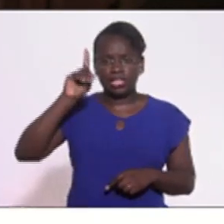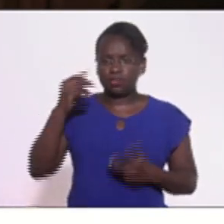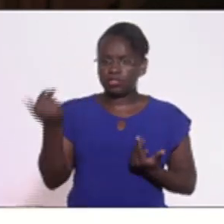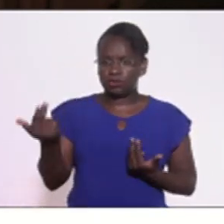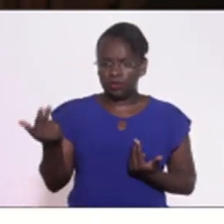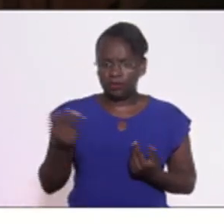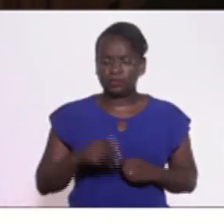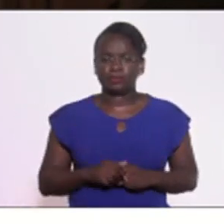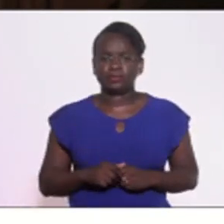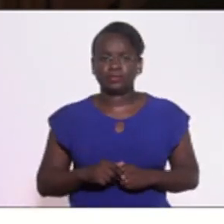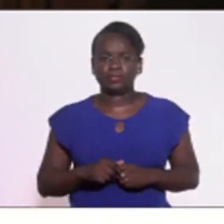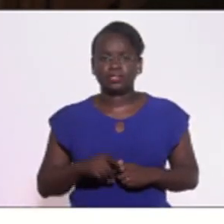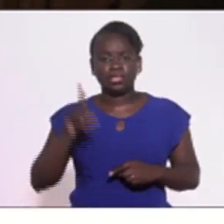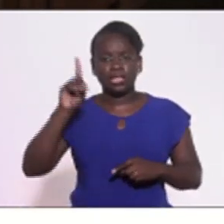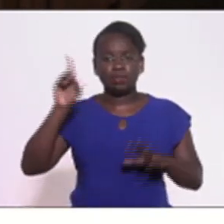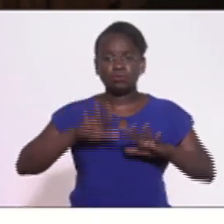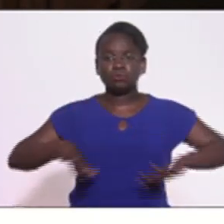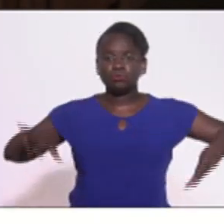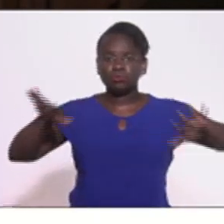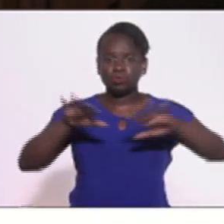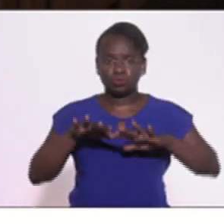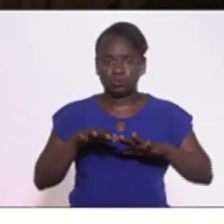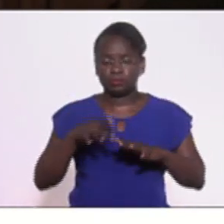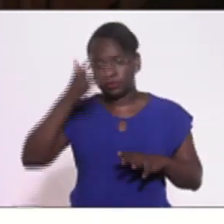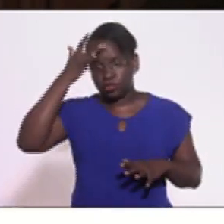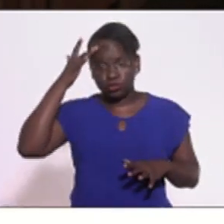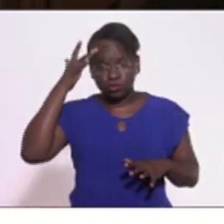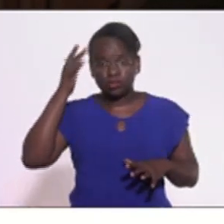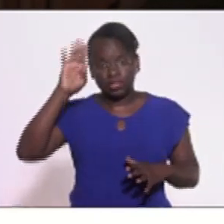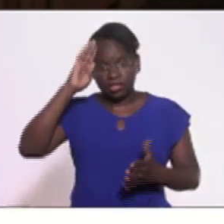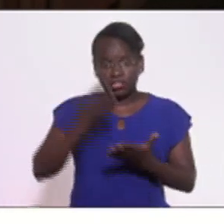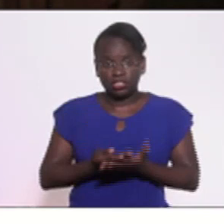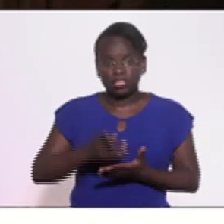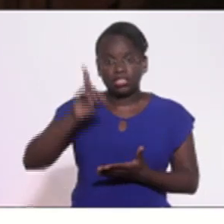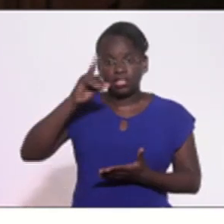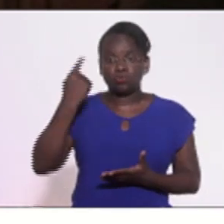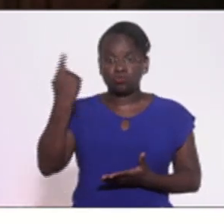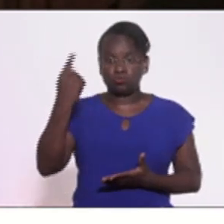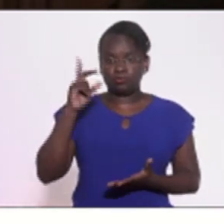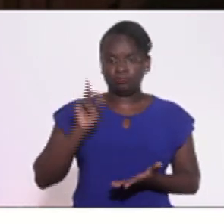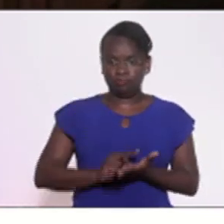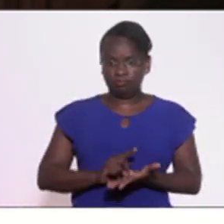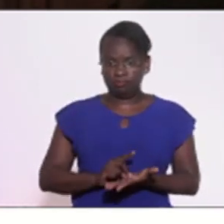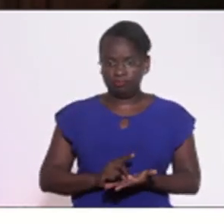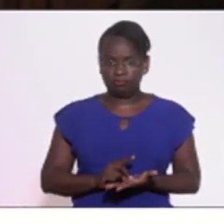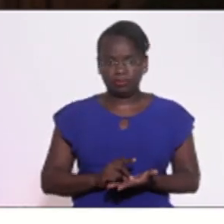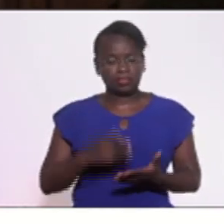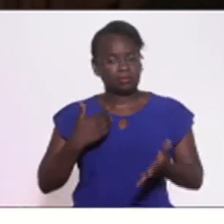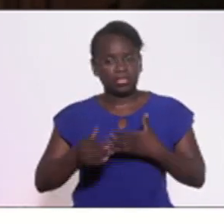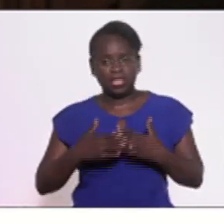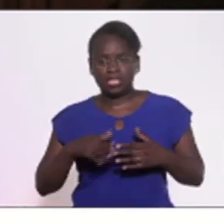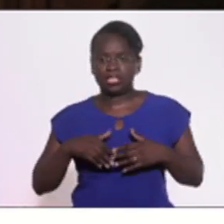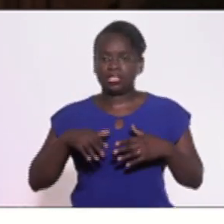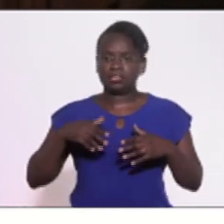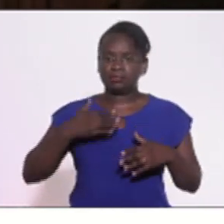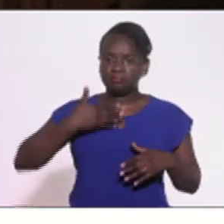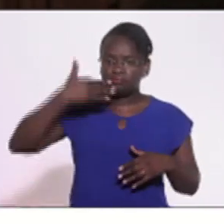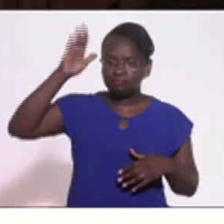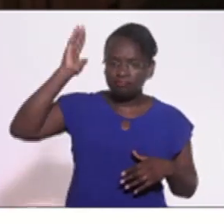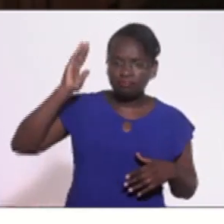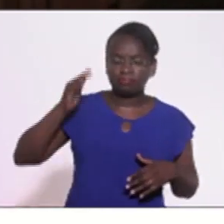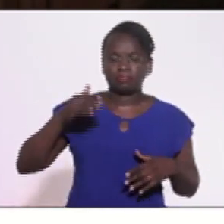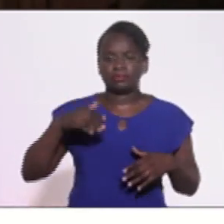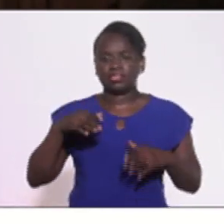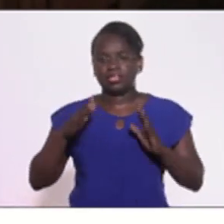Deus, e o Deus de todos aqueles que acreditam no Deus único, sejam muçulmanos, cristãos